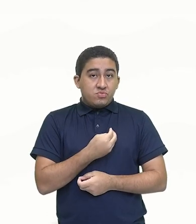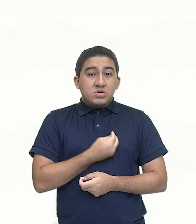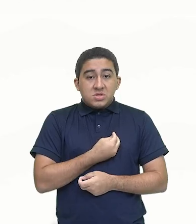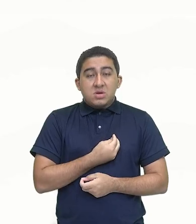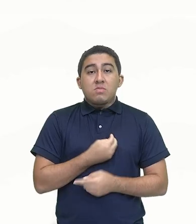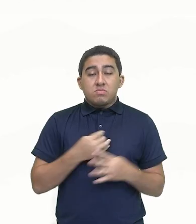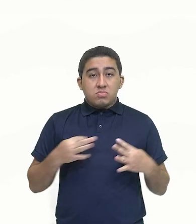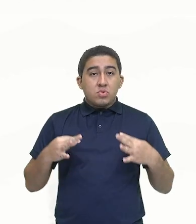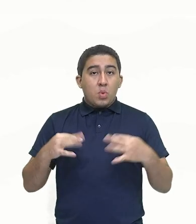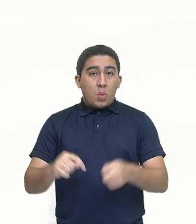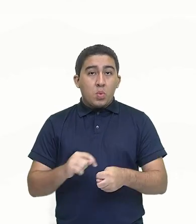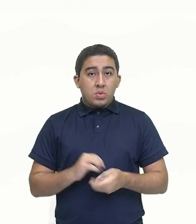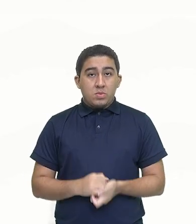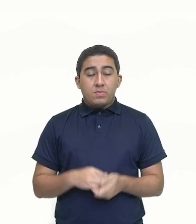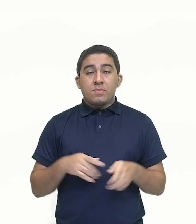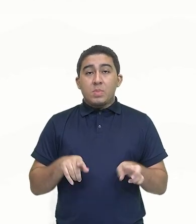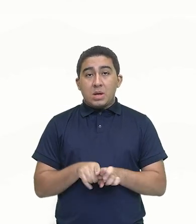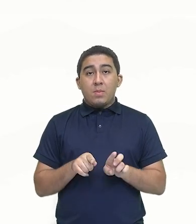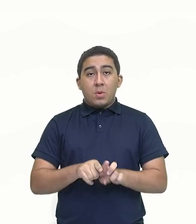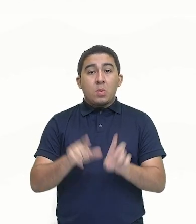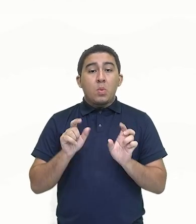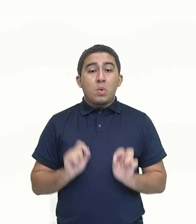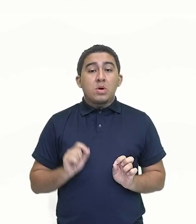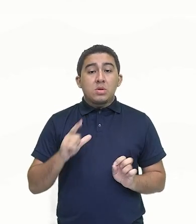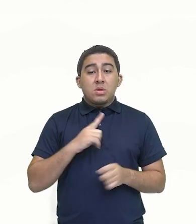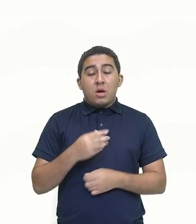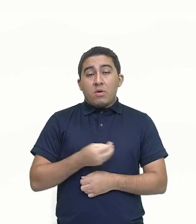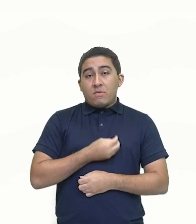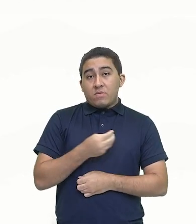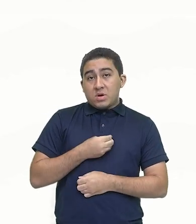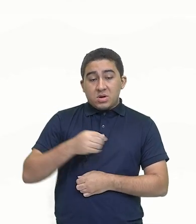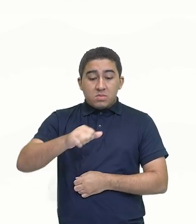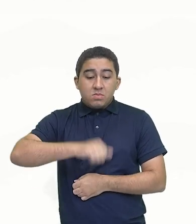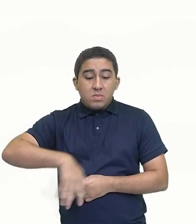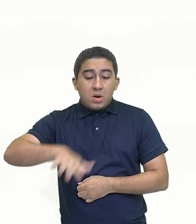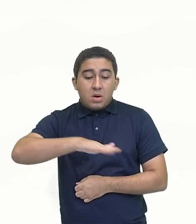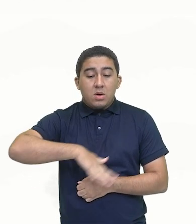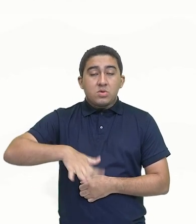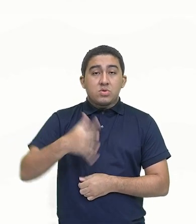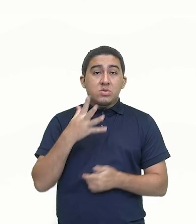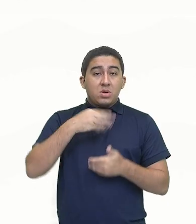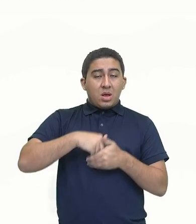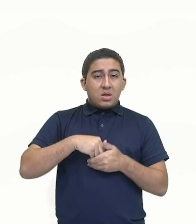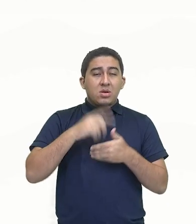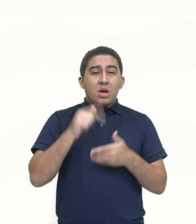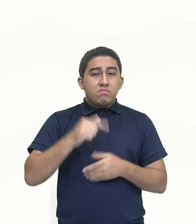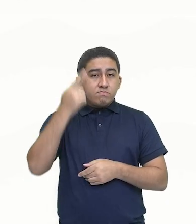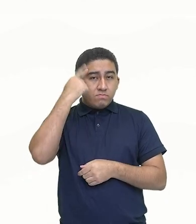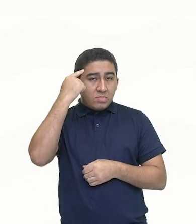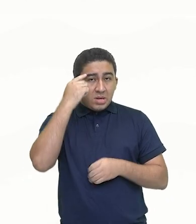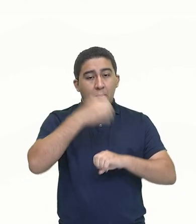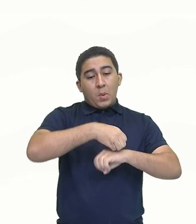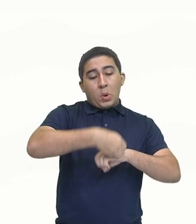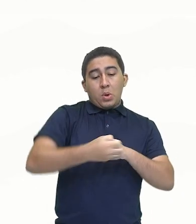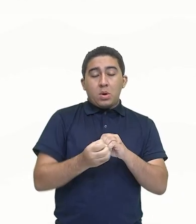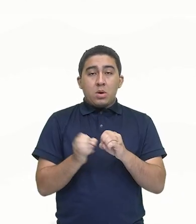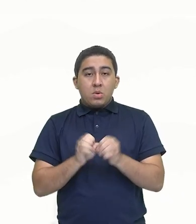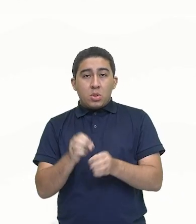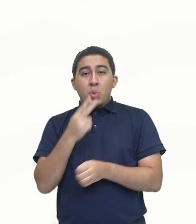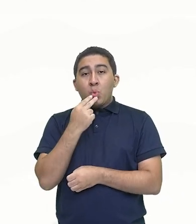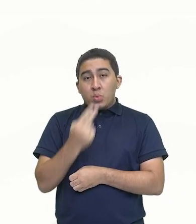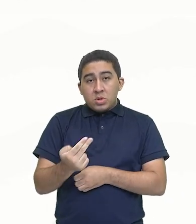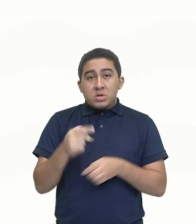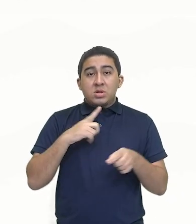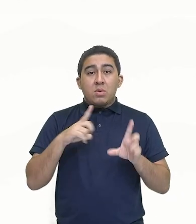para a vida, né, o que está no seu interior em termos de moléculas, nutrientes, elas